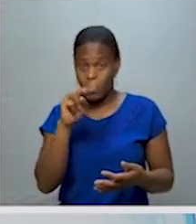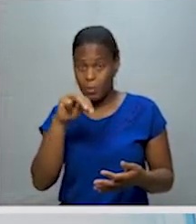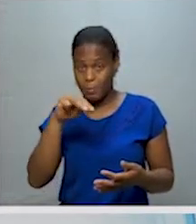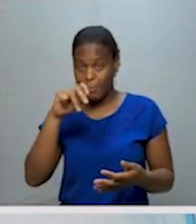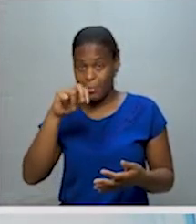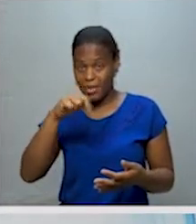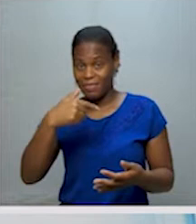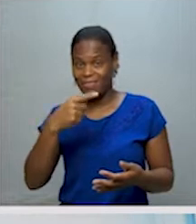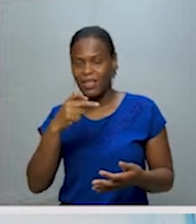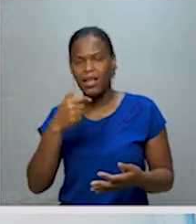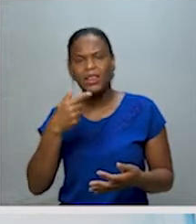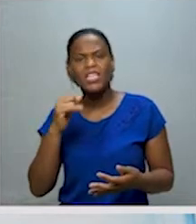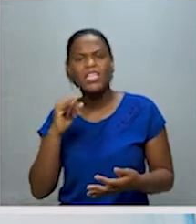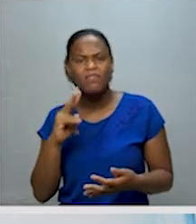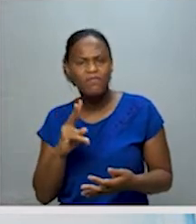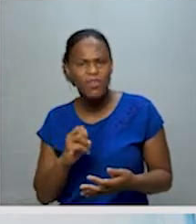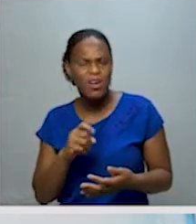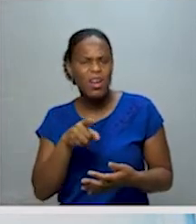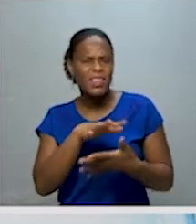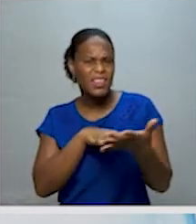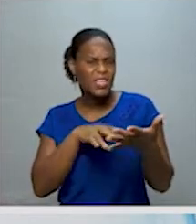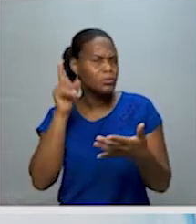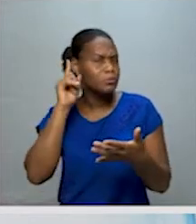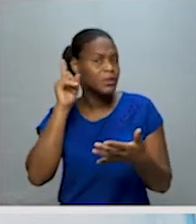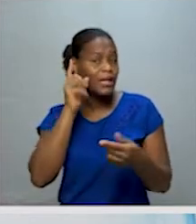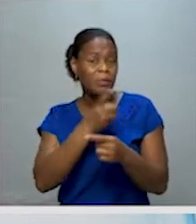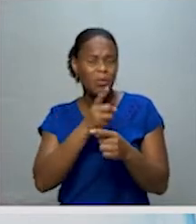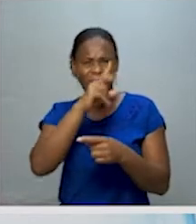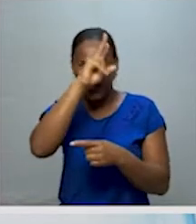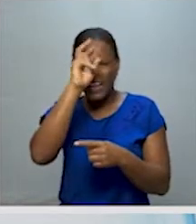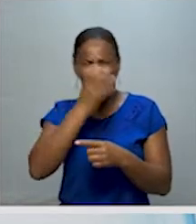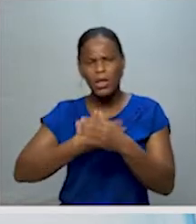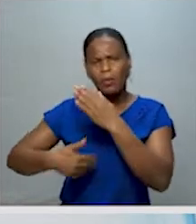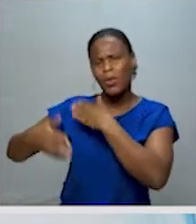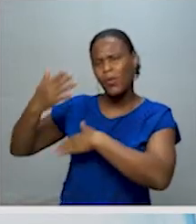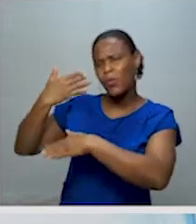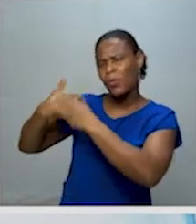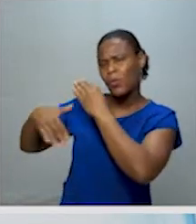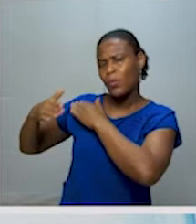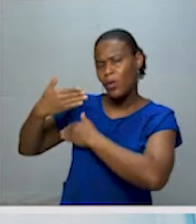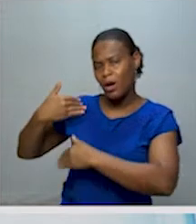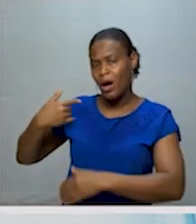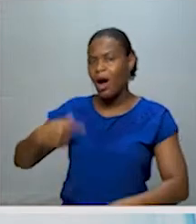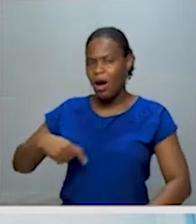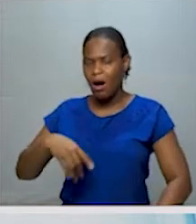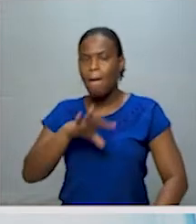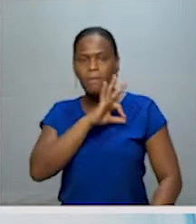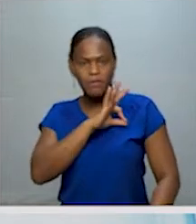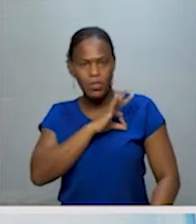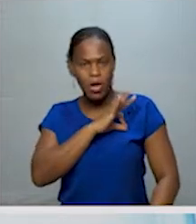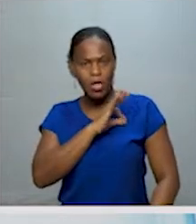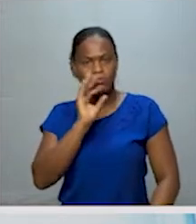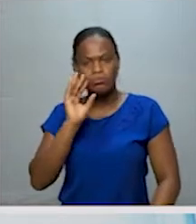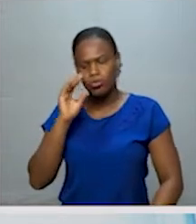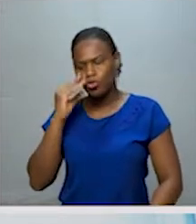saberem, porque antigamente, na Grécia Antiga, havia professores que ensinavam